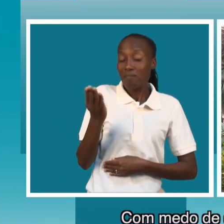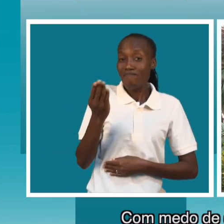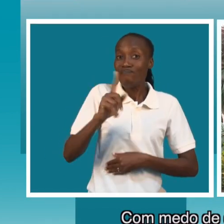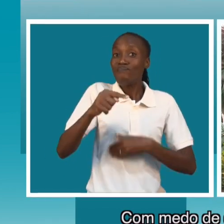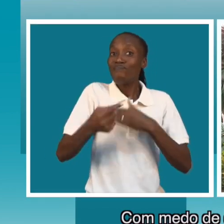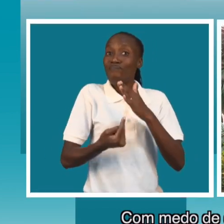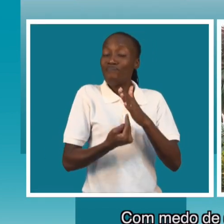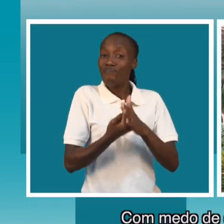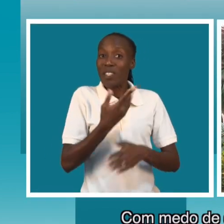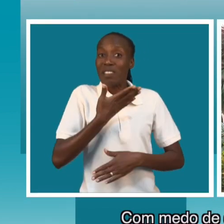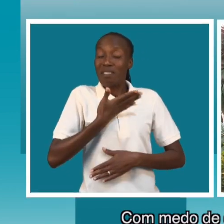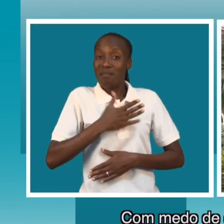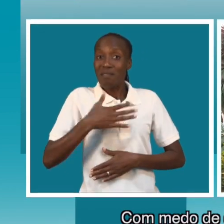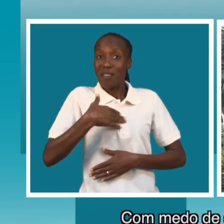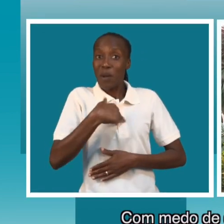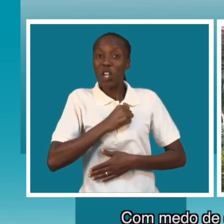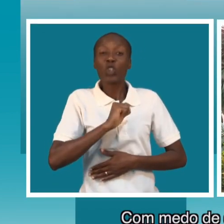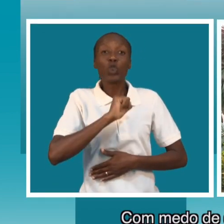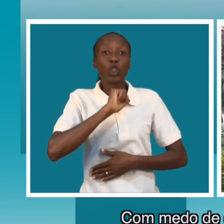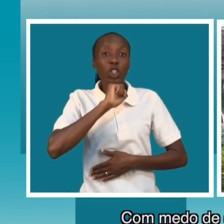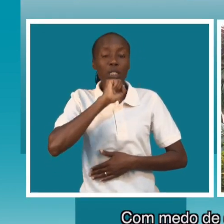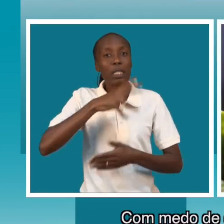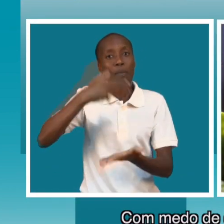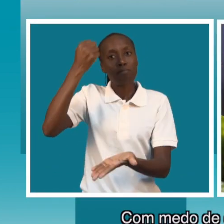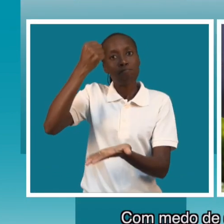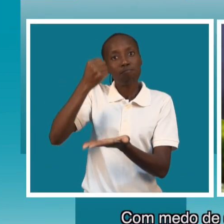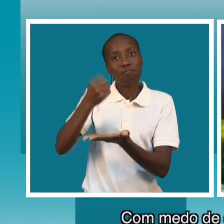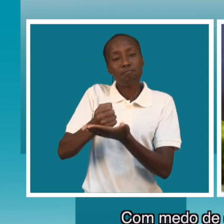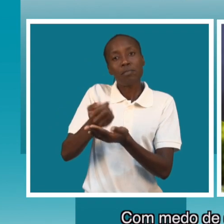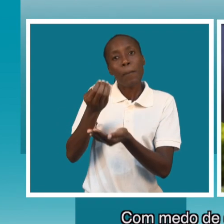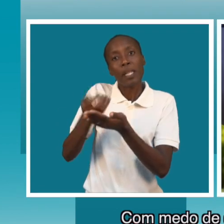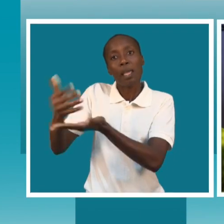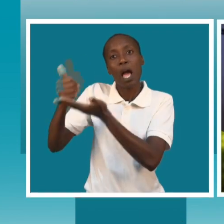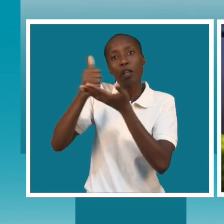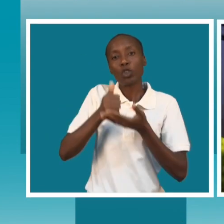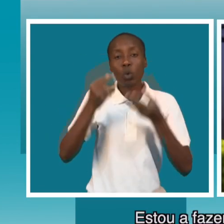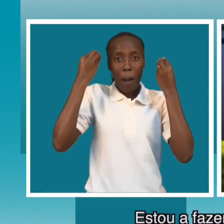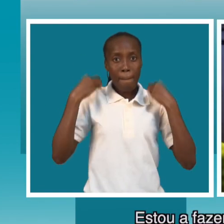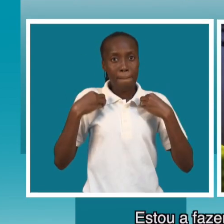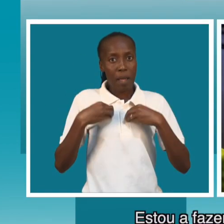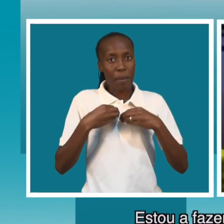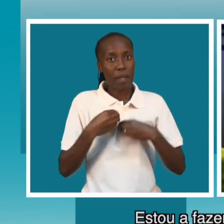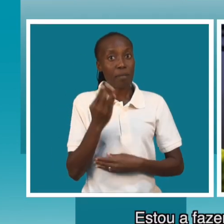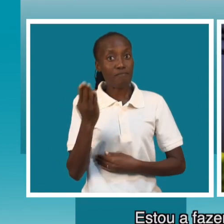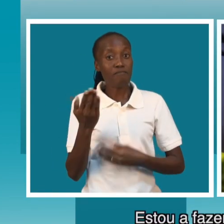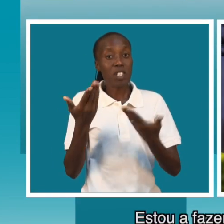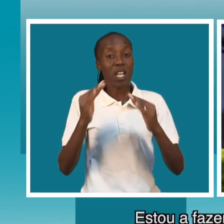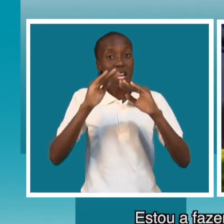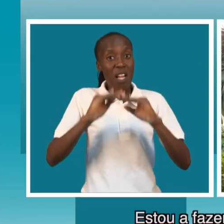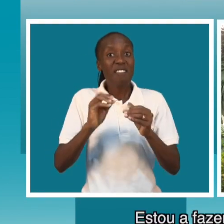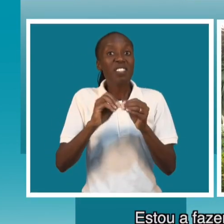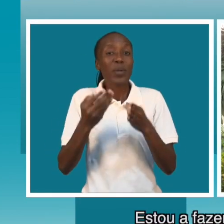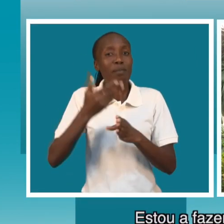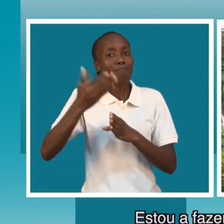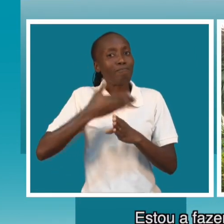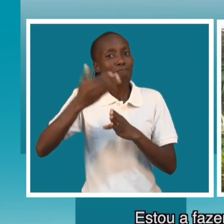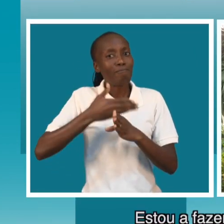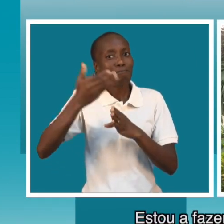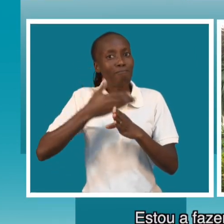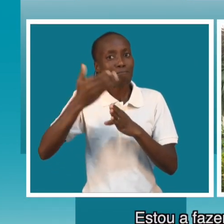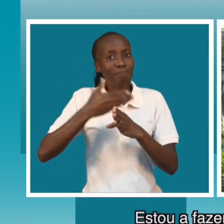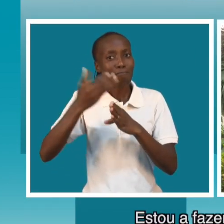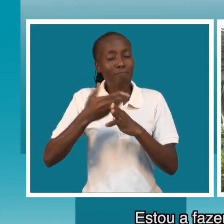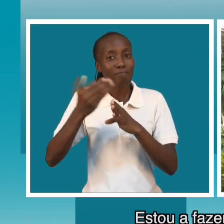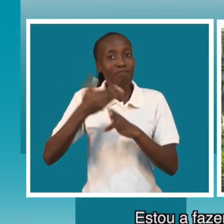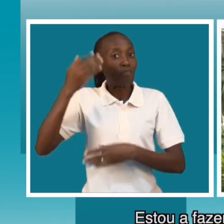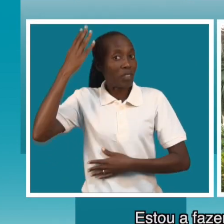realizar o que pretendia, os tios decidiram buscar ajuda médica. Estou a fazer terapias de uma forma